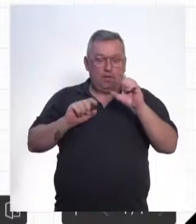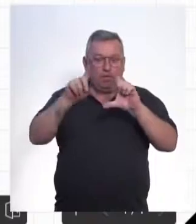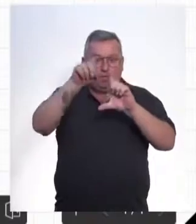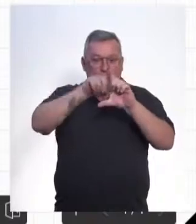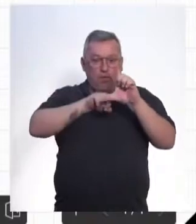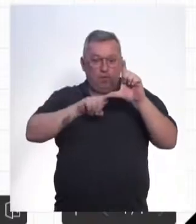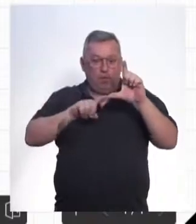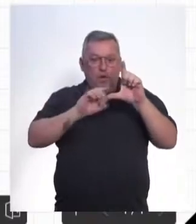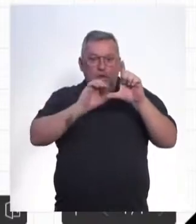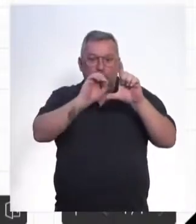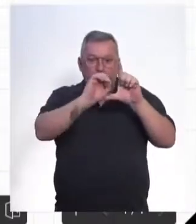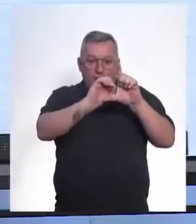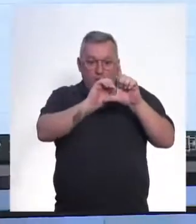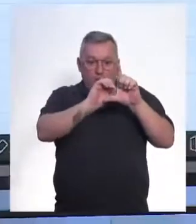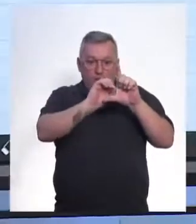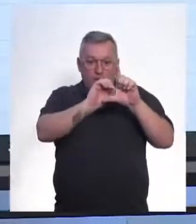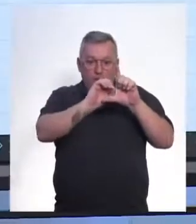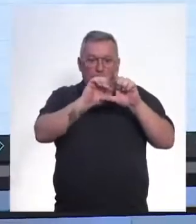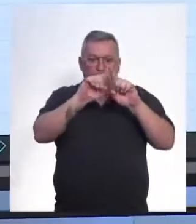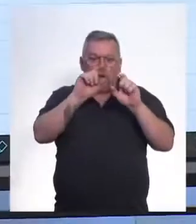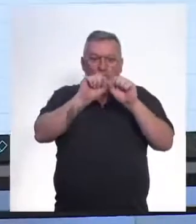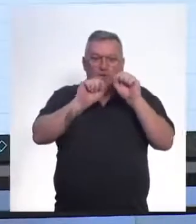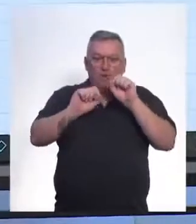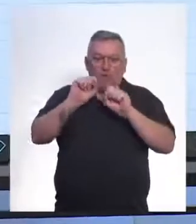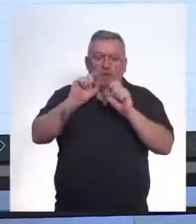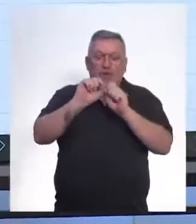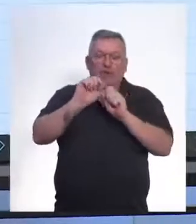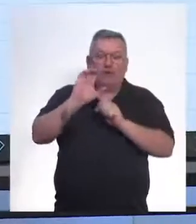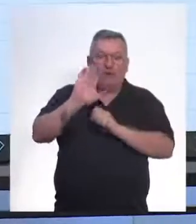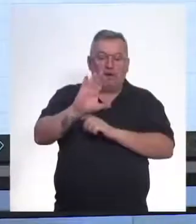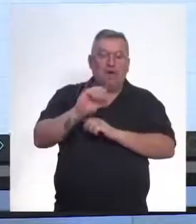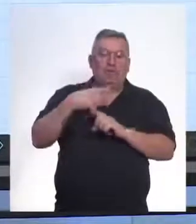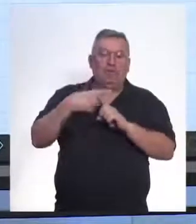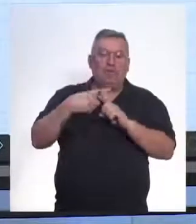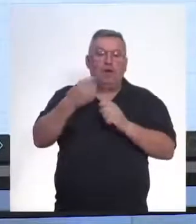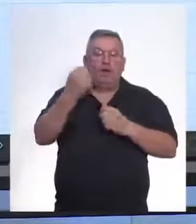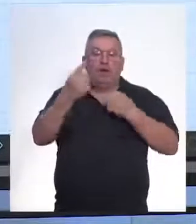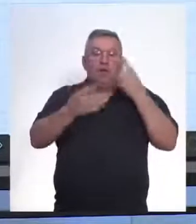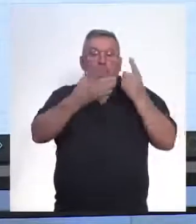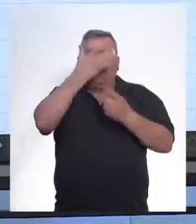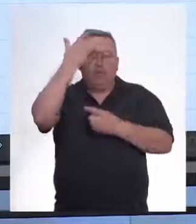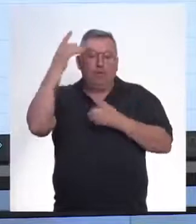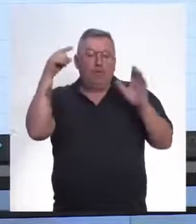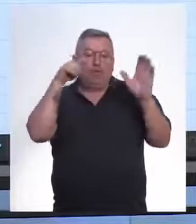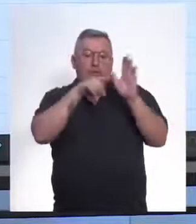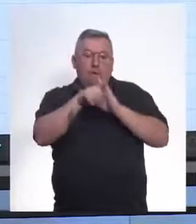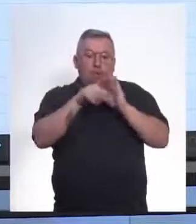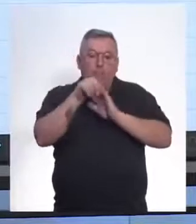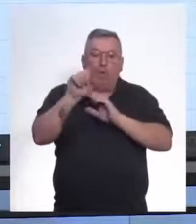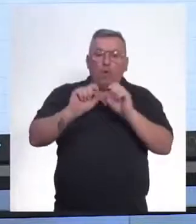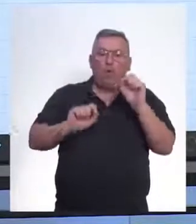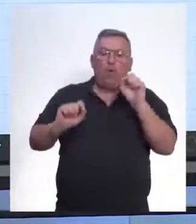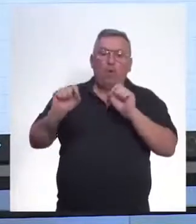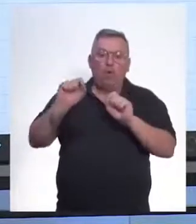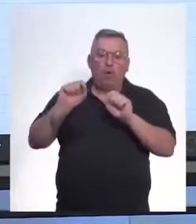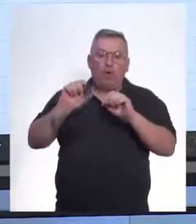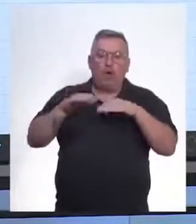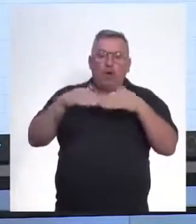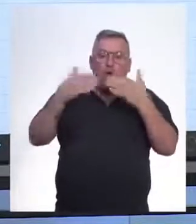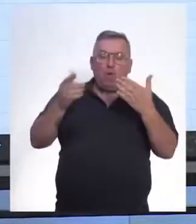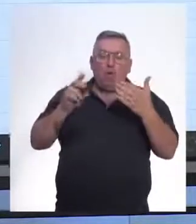eu sigo, e é proposital eu estar fazendo assim, Jonas, porque algumas pessoas até questionaram. Quando eu